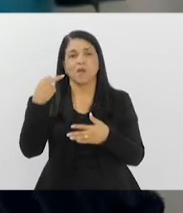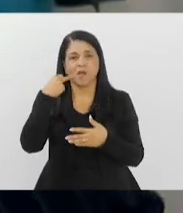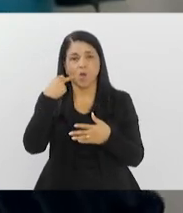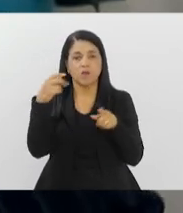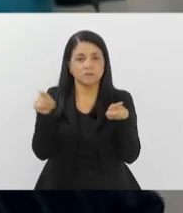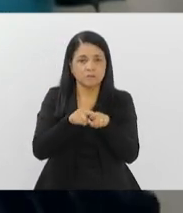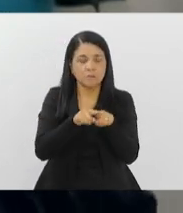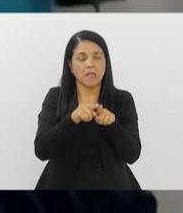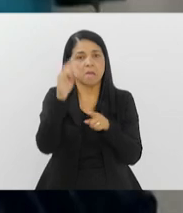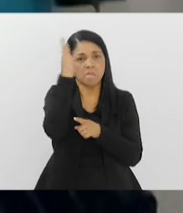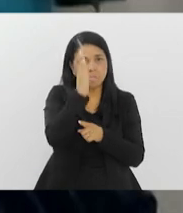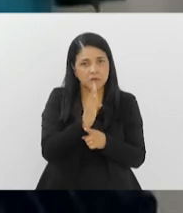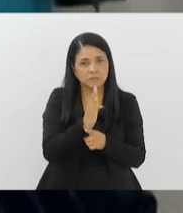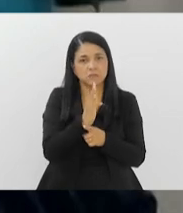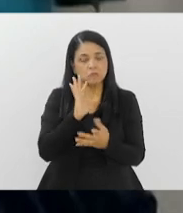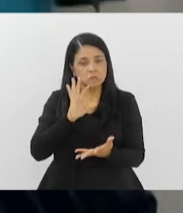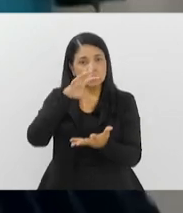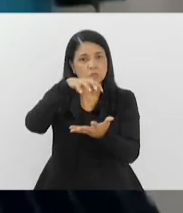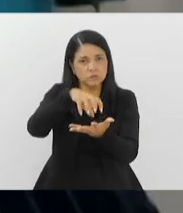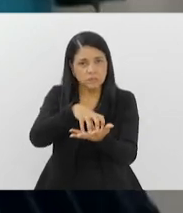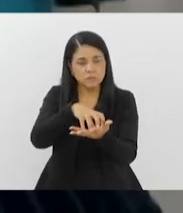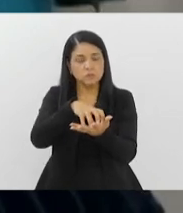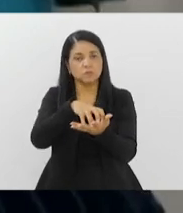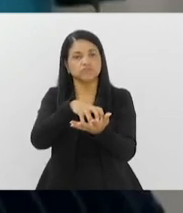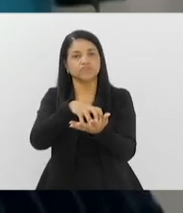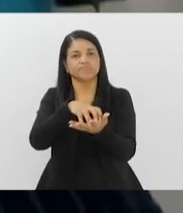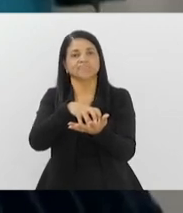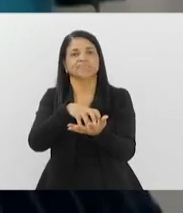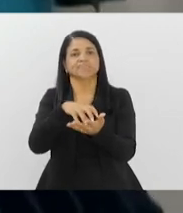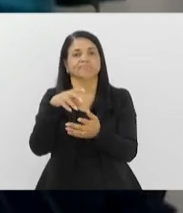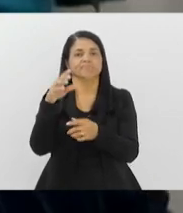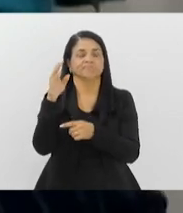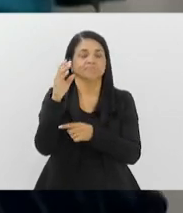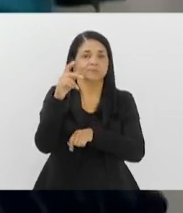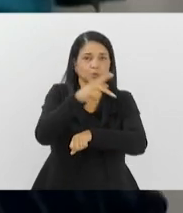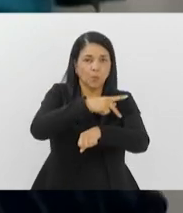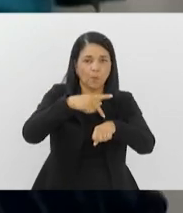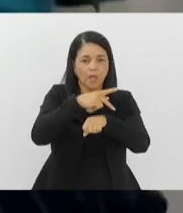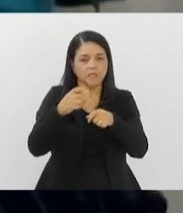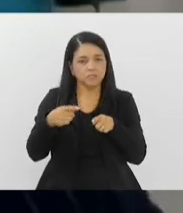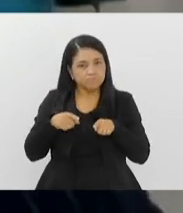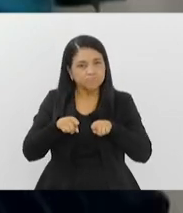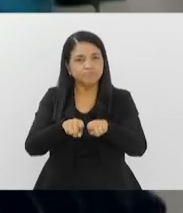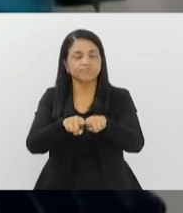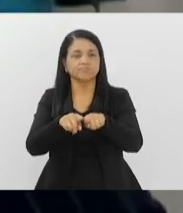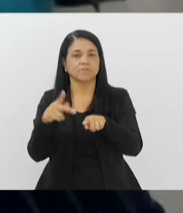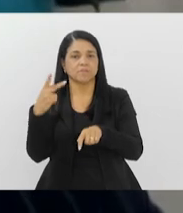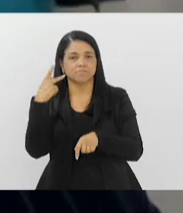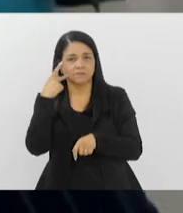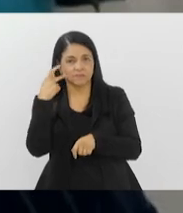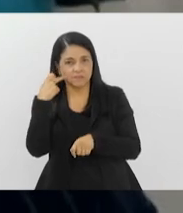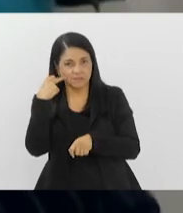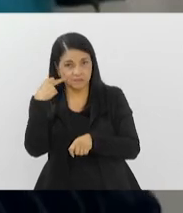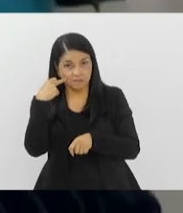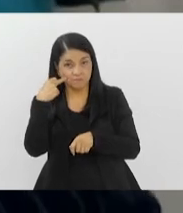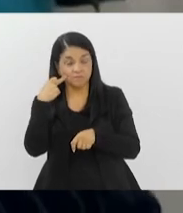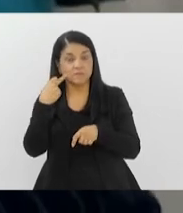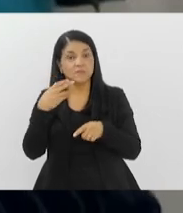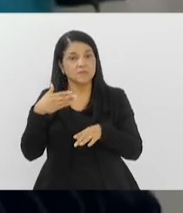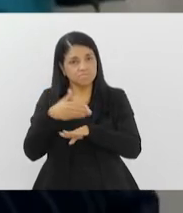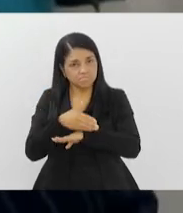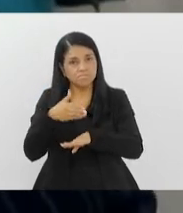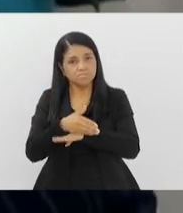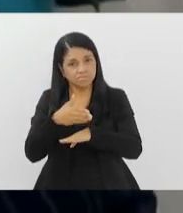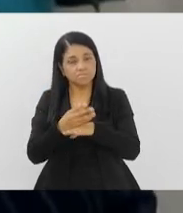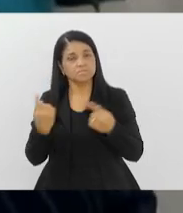se afirme como sendo dos países que está ao lado da Angola e que ativamente participa neste